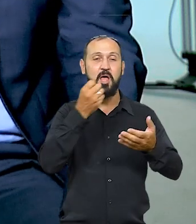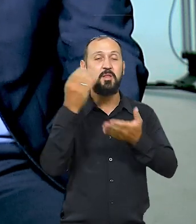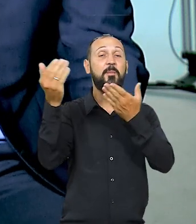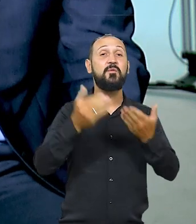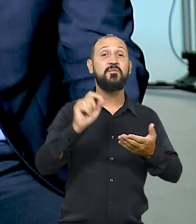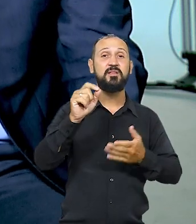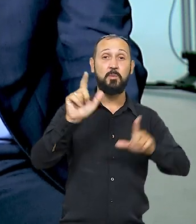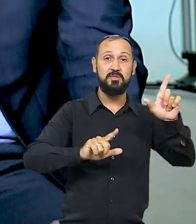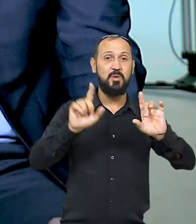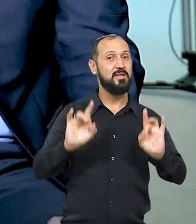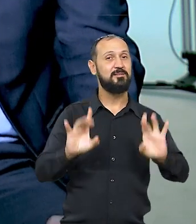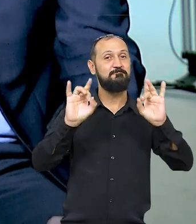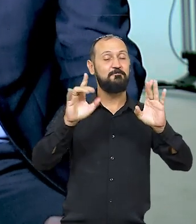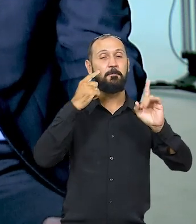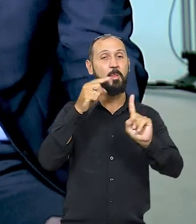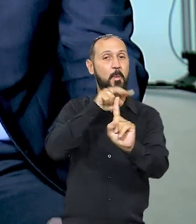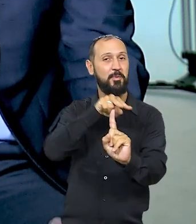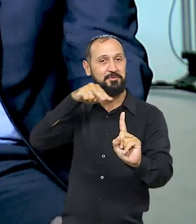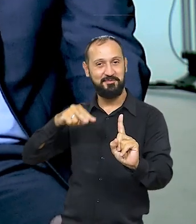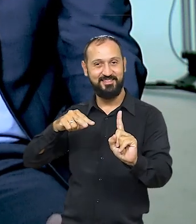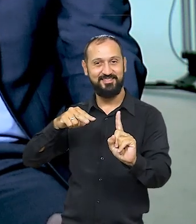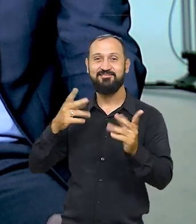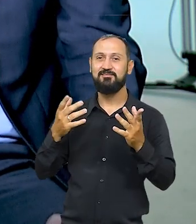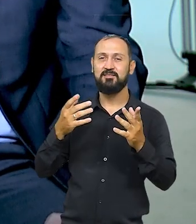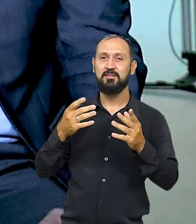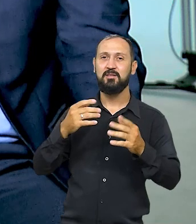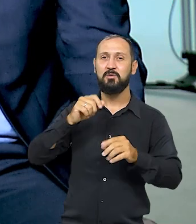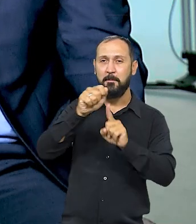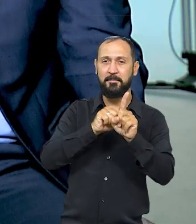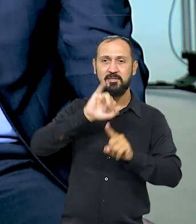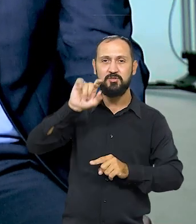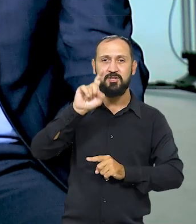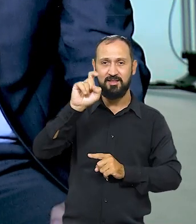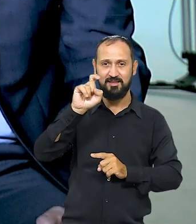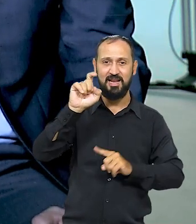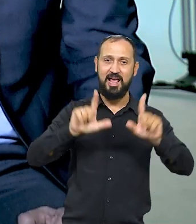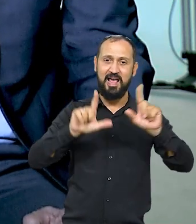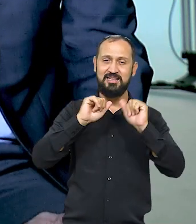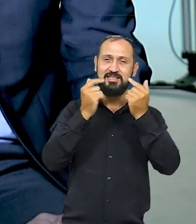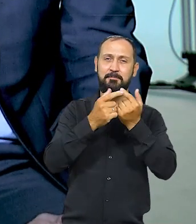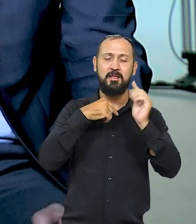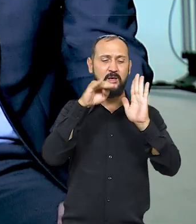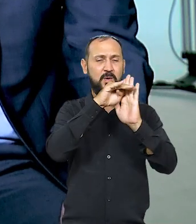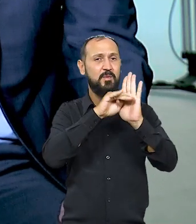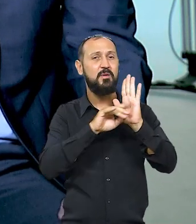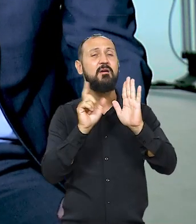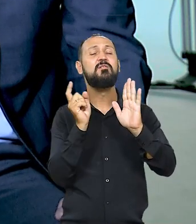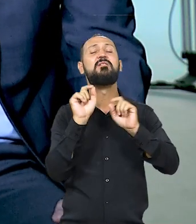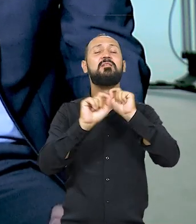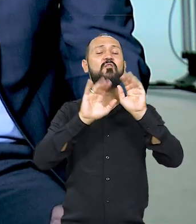Olá a todos, sejam bem-vindos a uma edição especial do Ponto de Vista. Em janeiro, a TV Assembleia tradicionalmente tem a